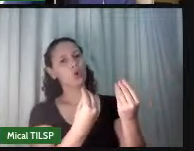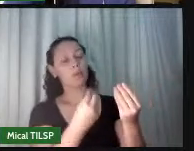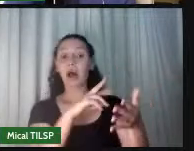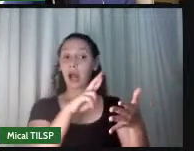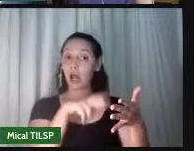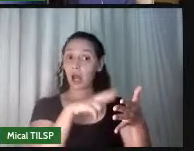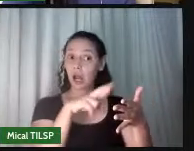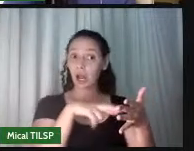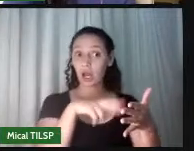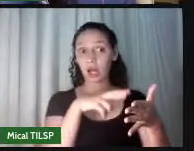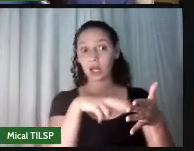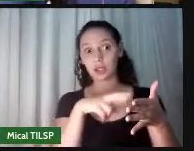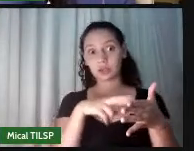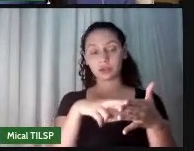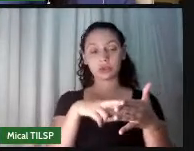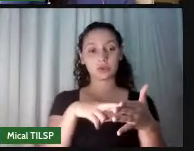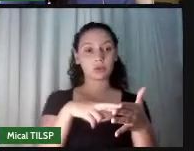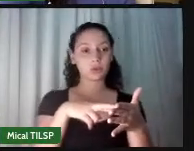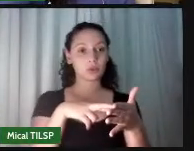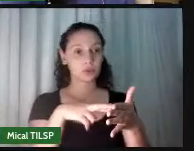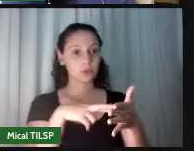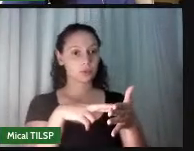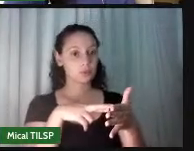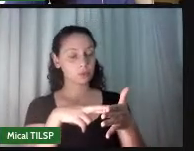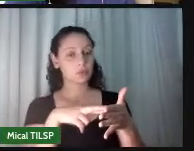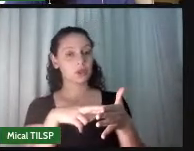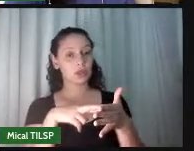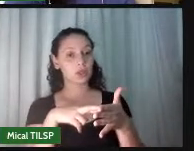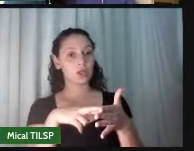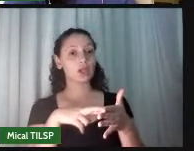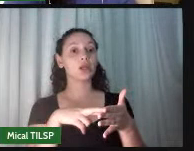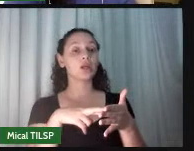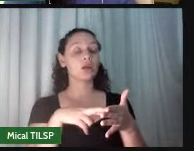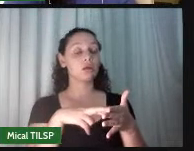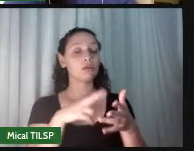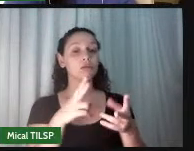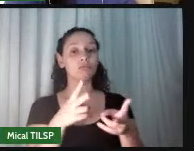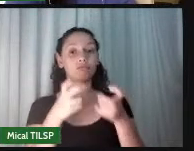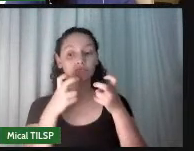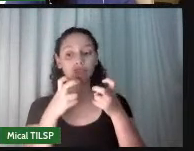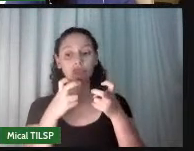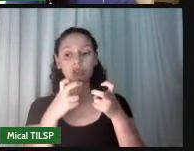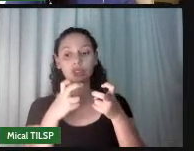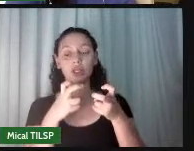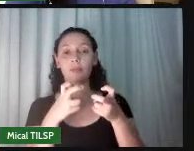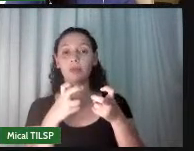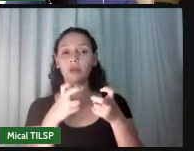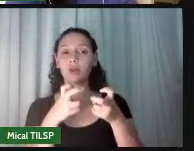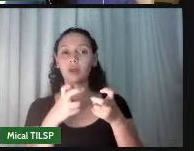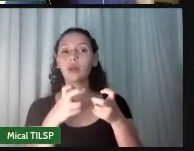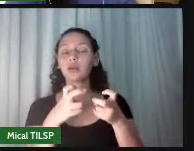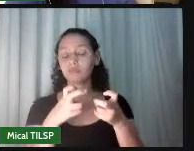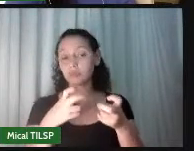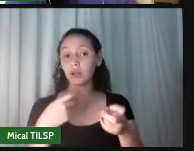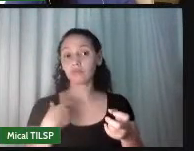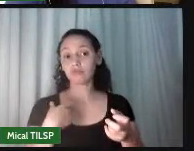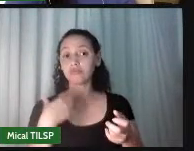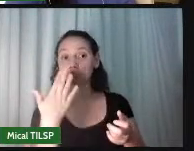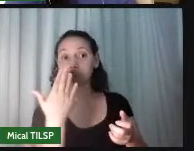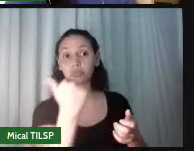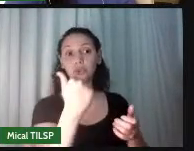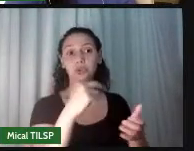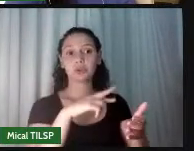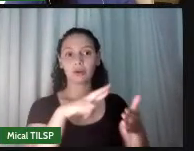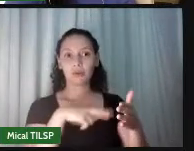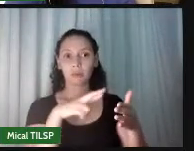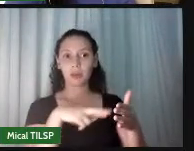acionados, né, pelo IRH, Sistemas de Recursos Humanos, setor de recursos humanos, e a gente automaticamente é acionado. Opa, está